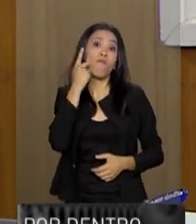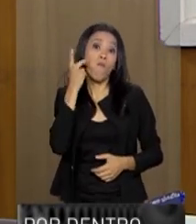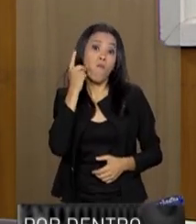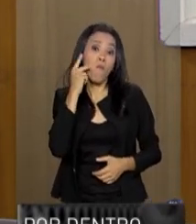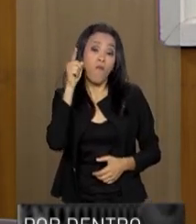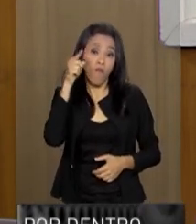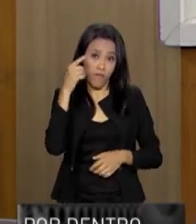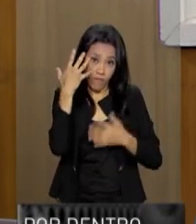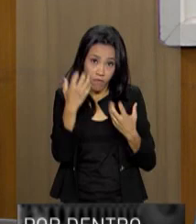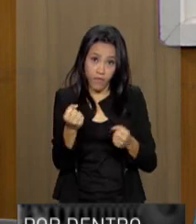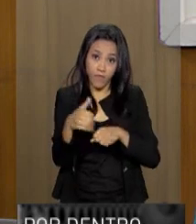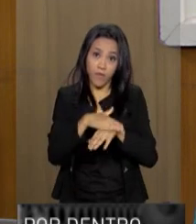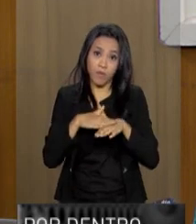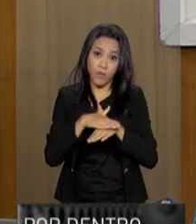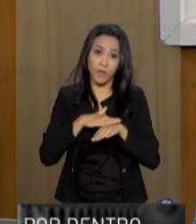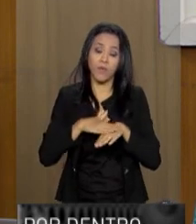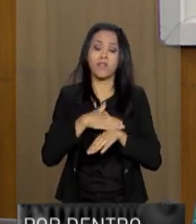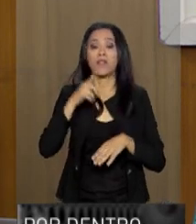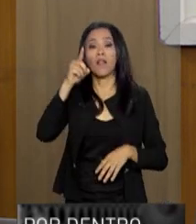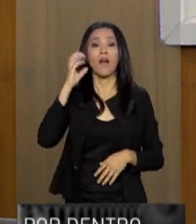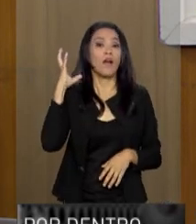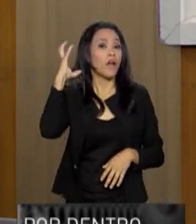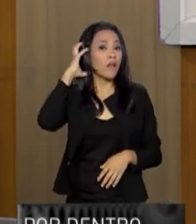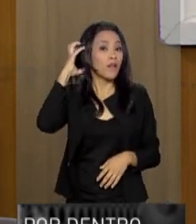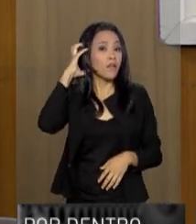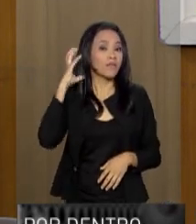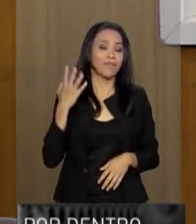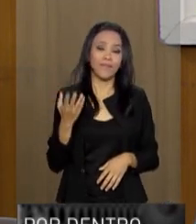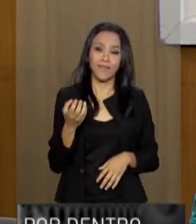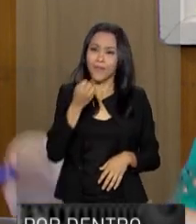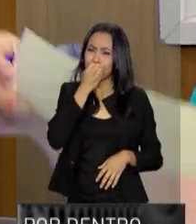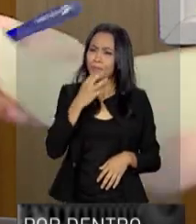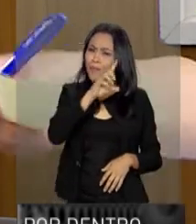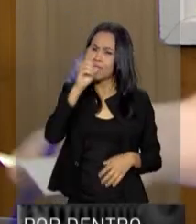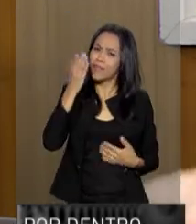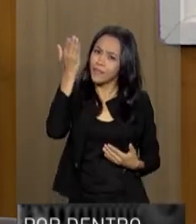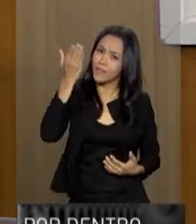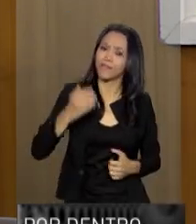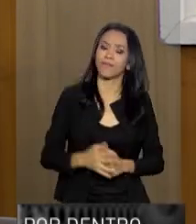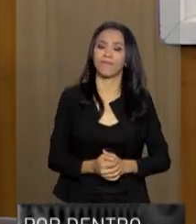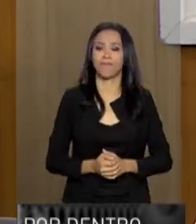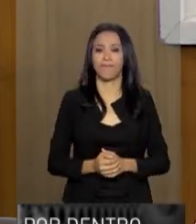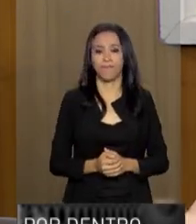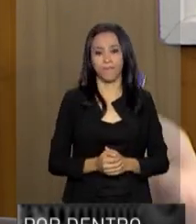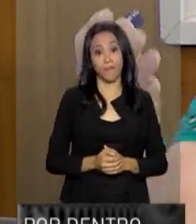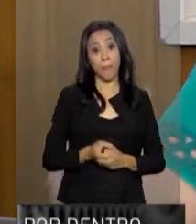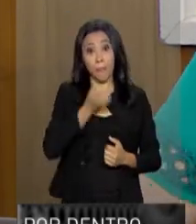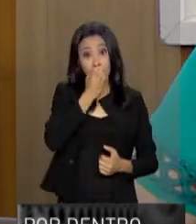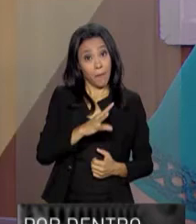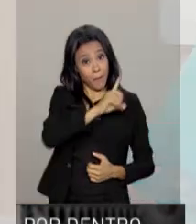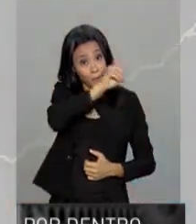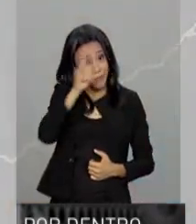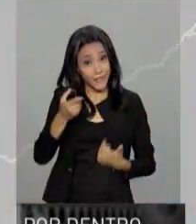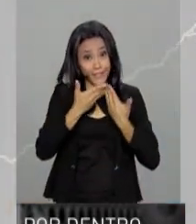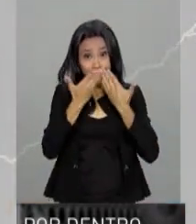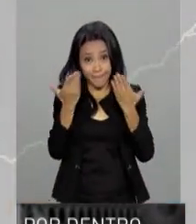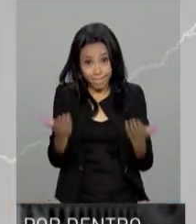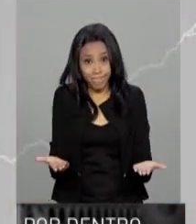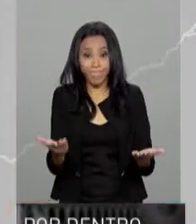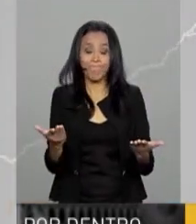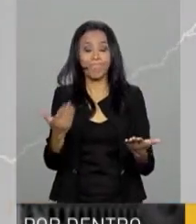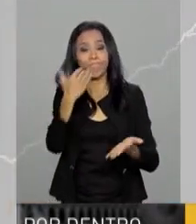o jucá cita pimentel da rádio fm dom bosco olá jocasta bom dia pra você bond é carro a bond é